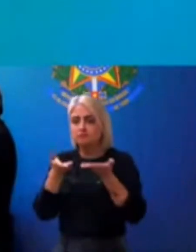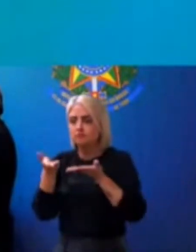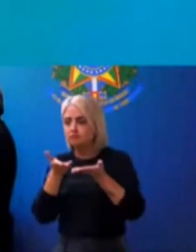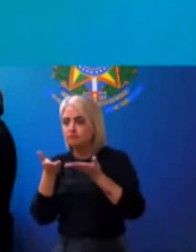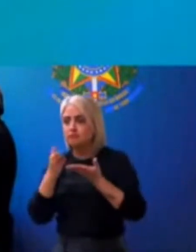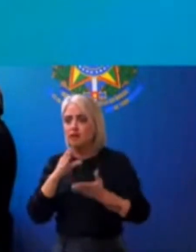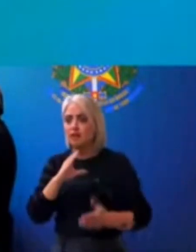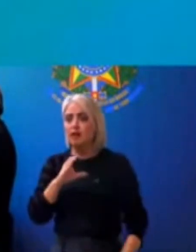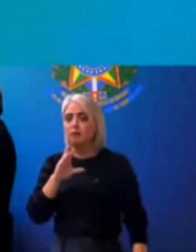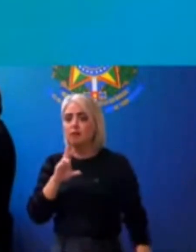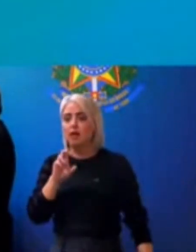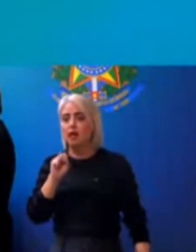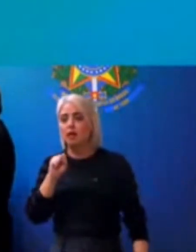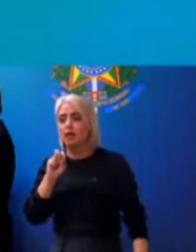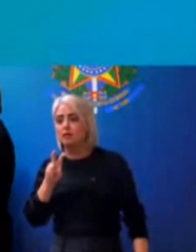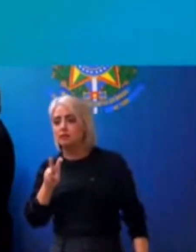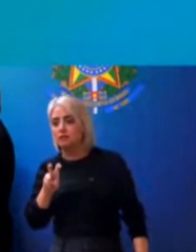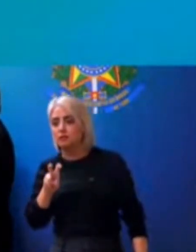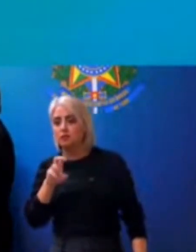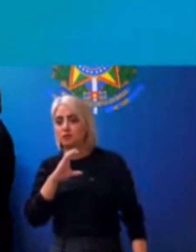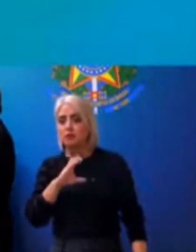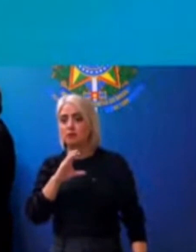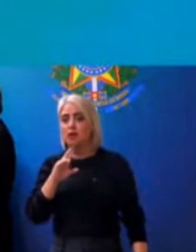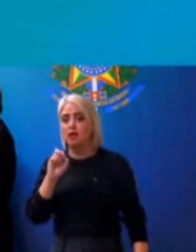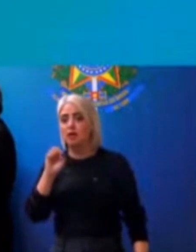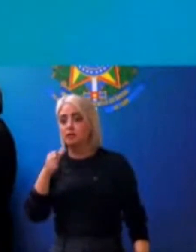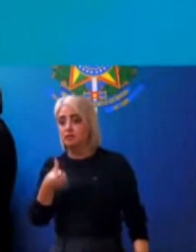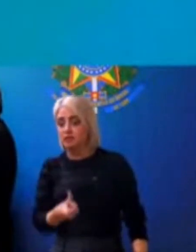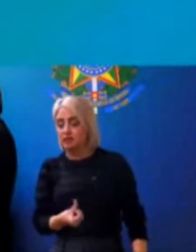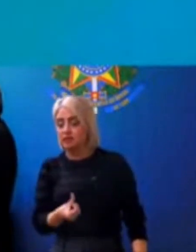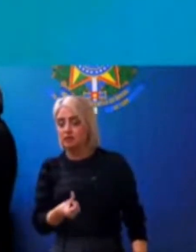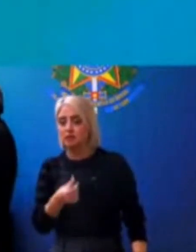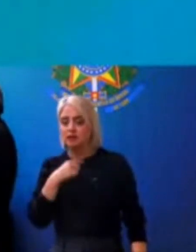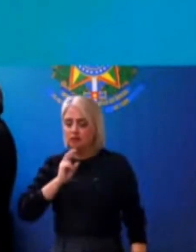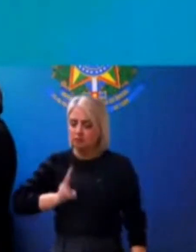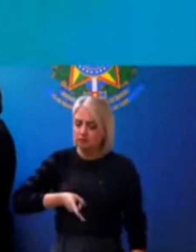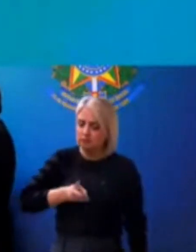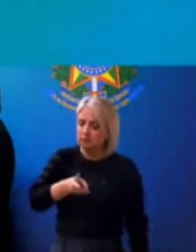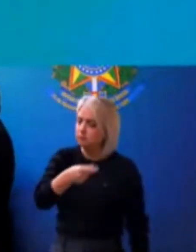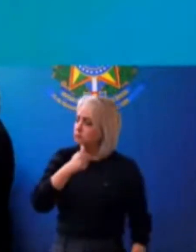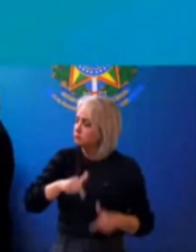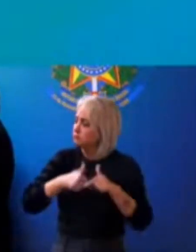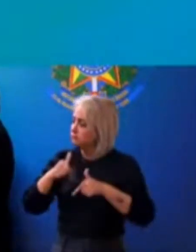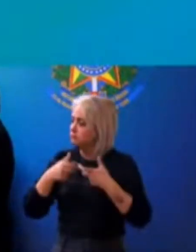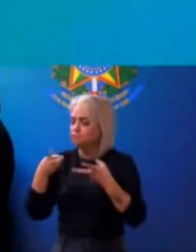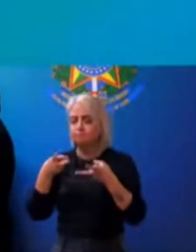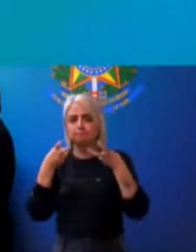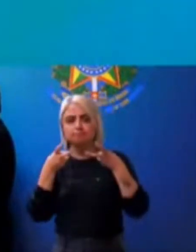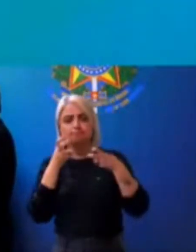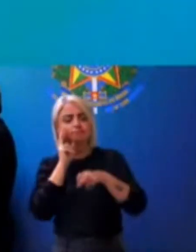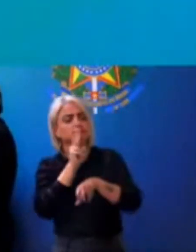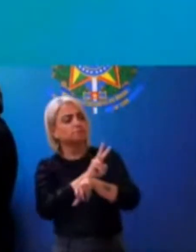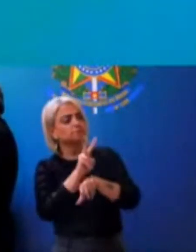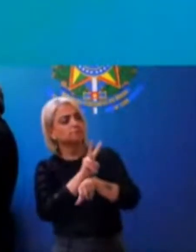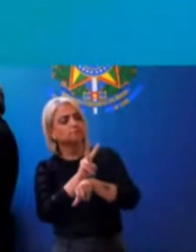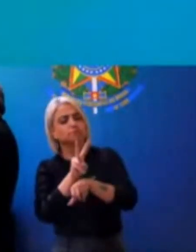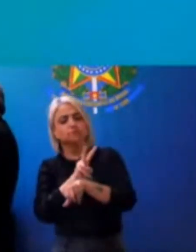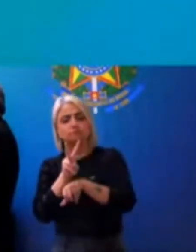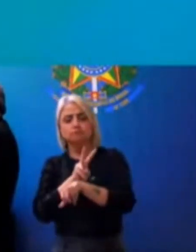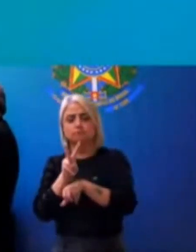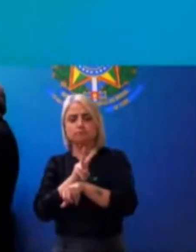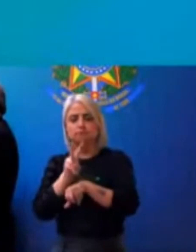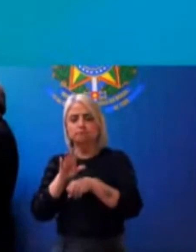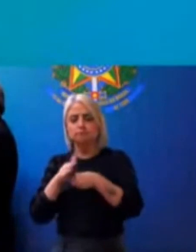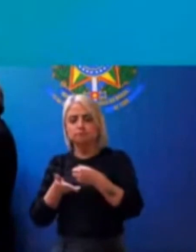CBR S5 e cbrf6 e a continuidade das atividades de observação e monitoramento por